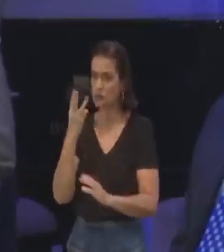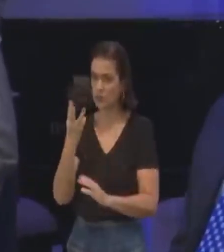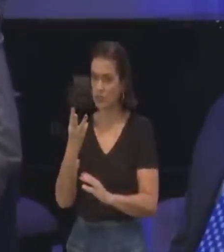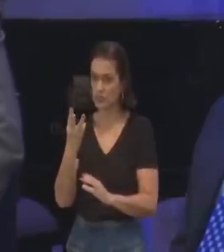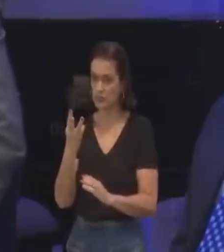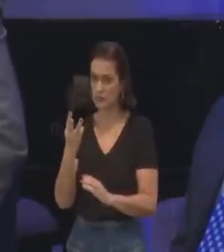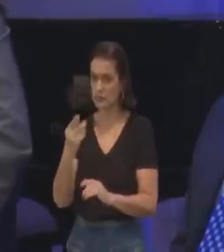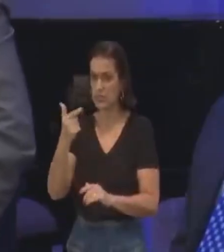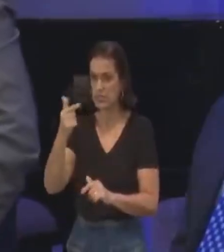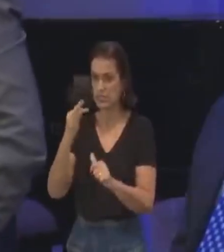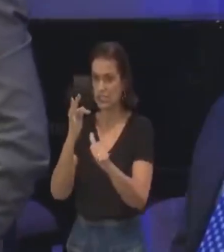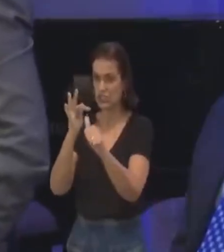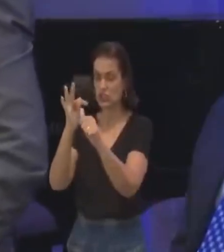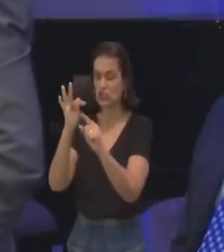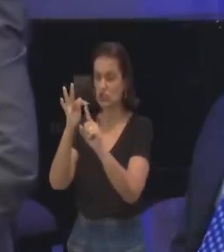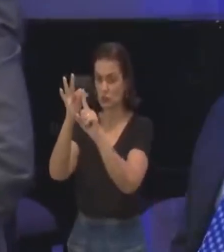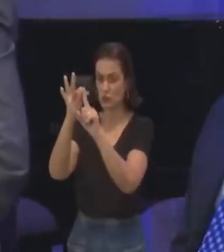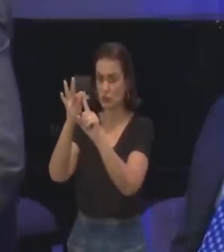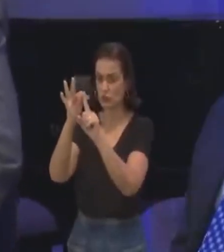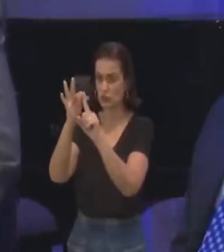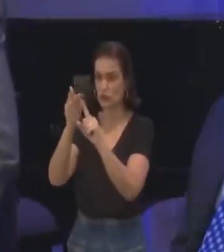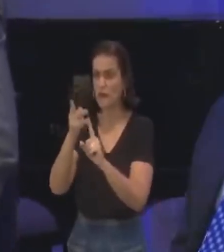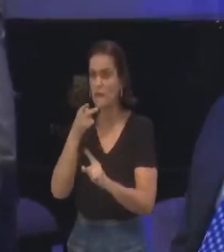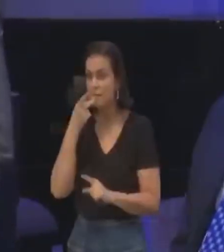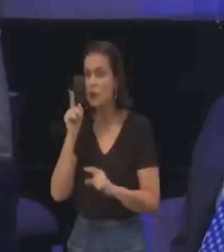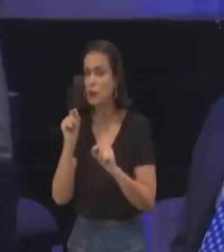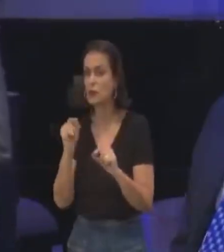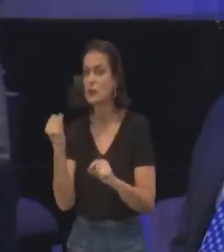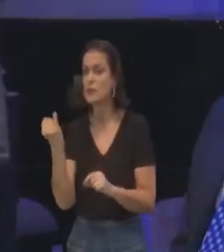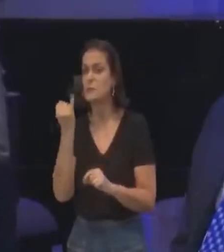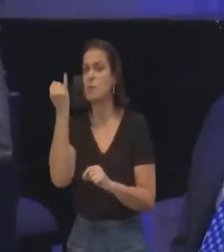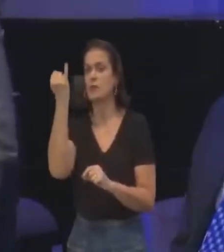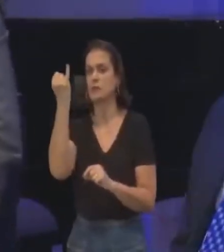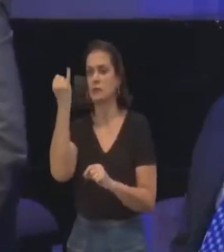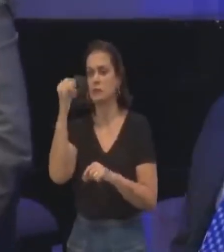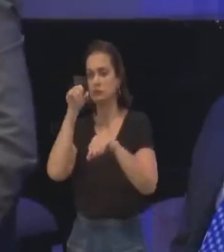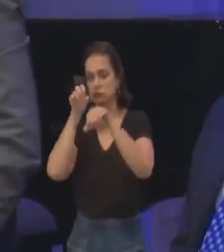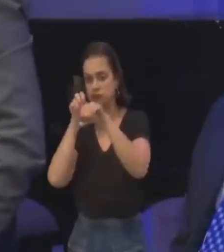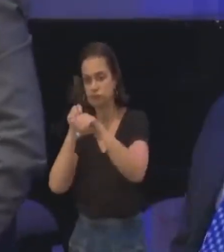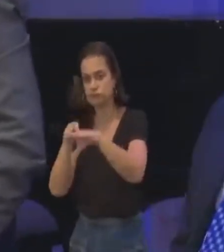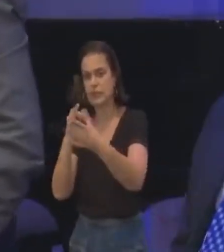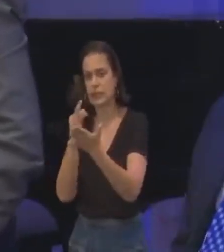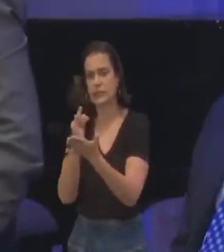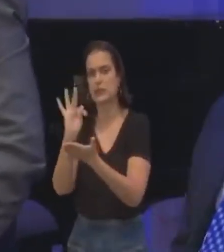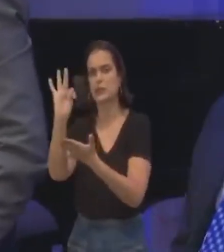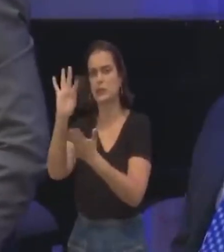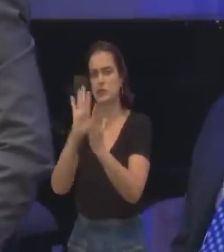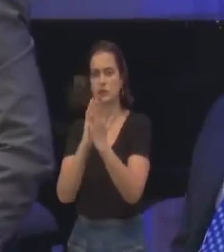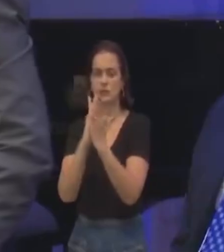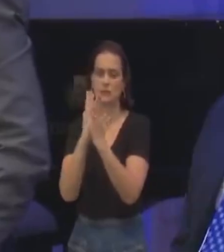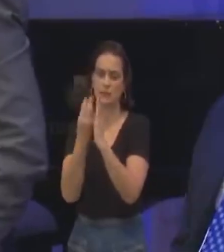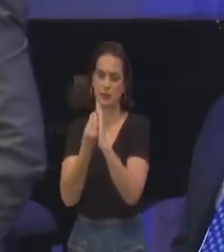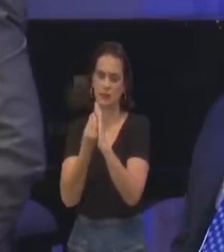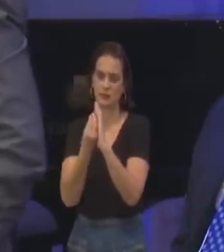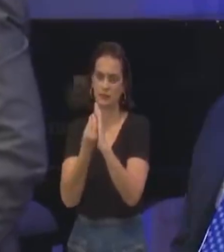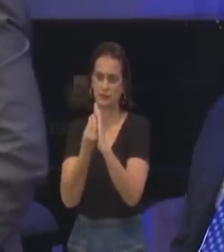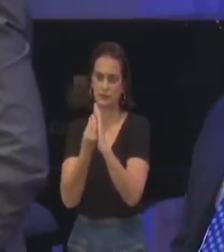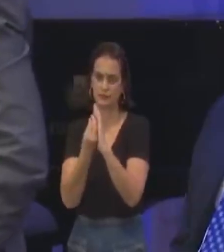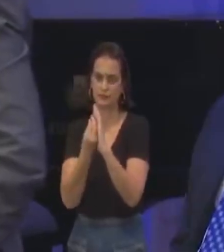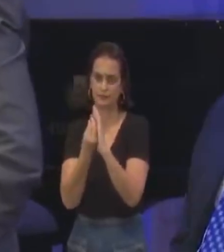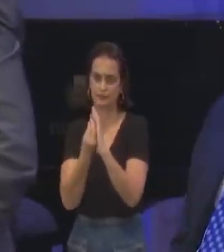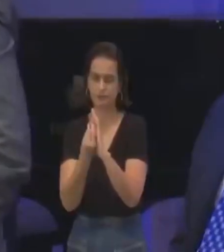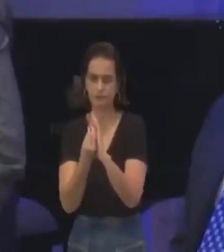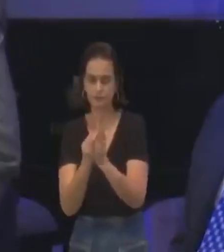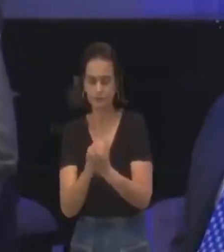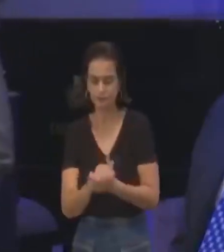Timóteo, o texto vai nos mostrar a importância da educação teológica para a igreja. 2 Timóteo, capítulo 3,